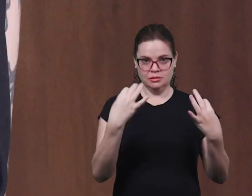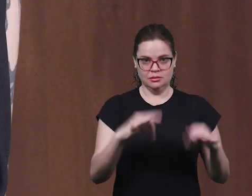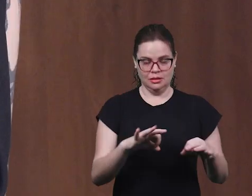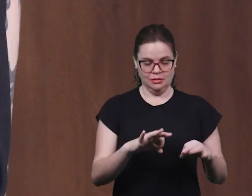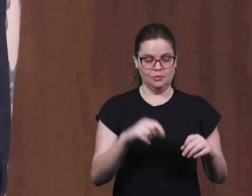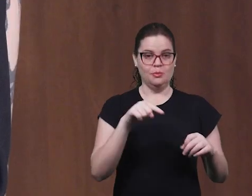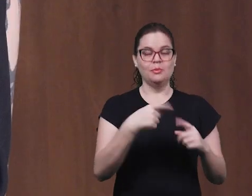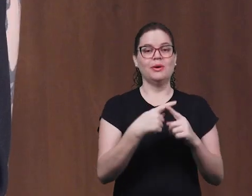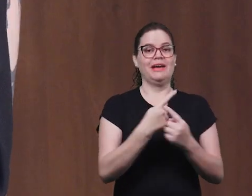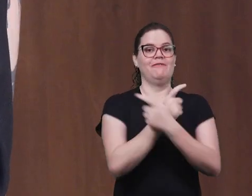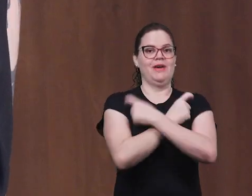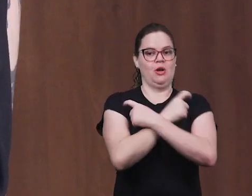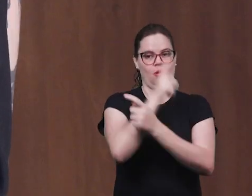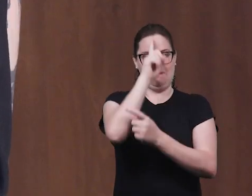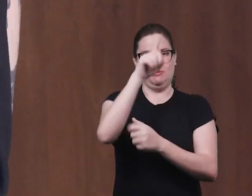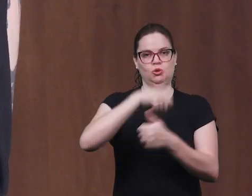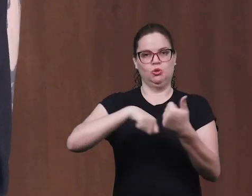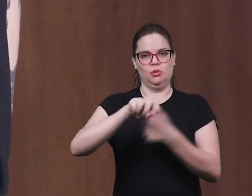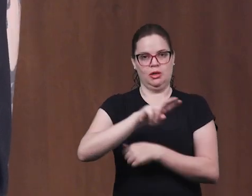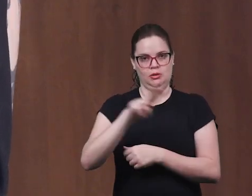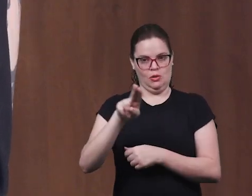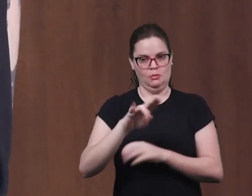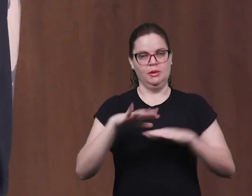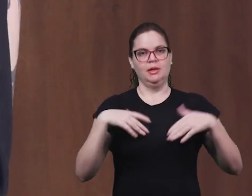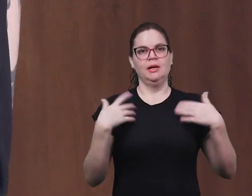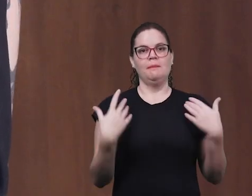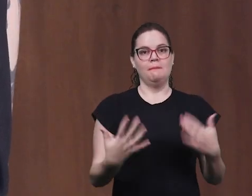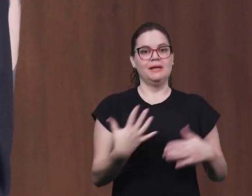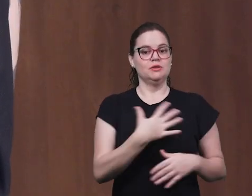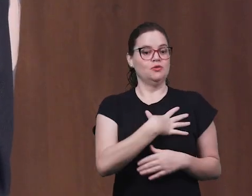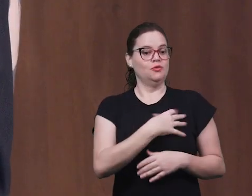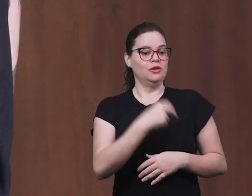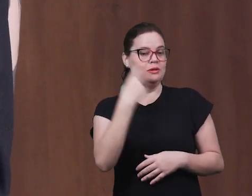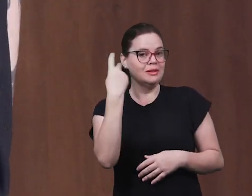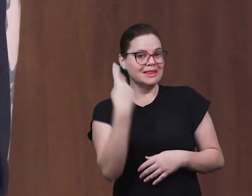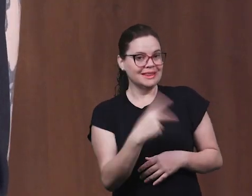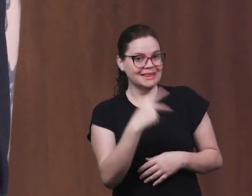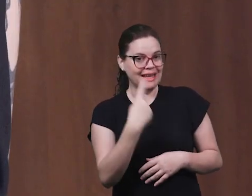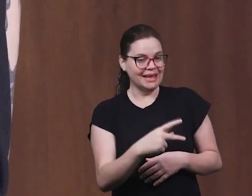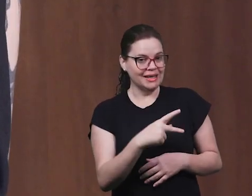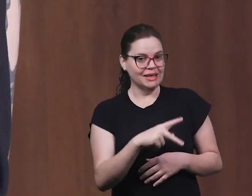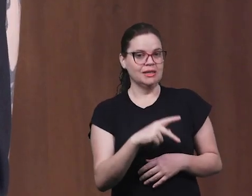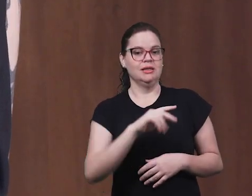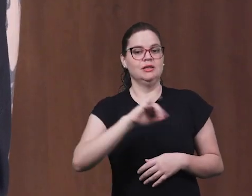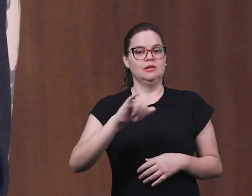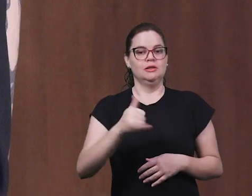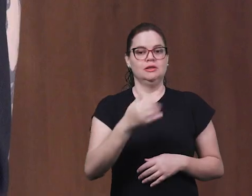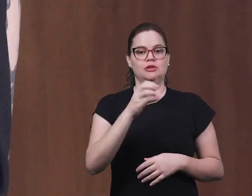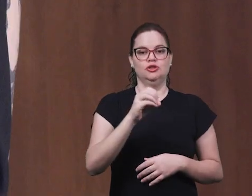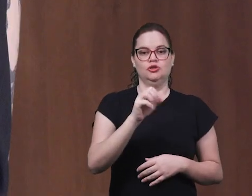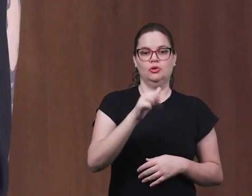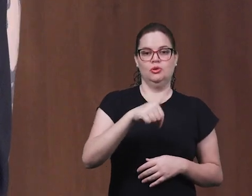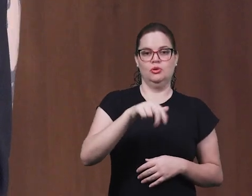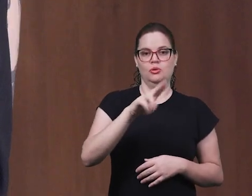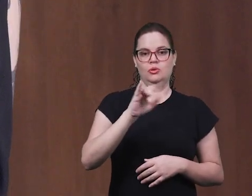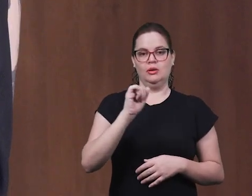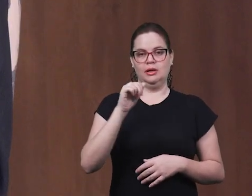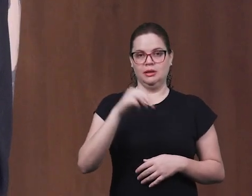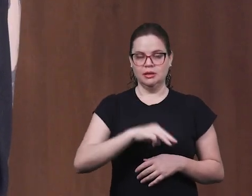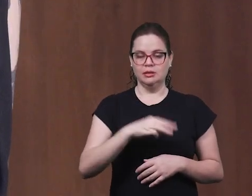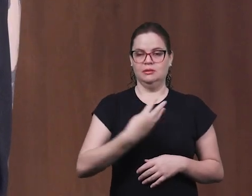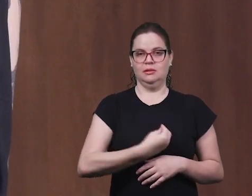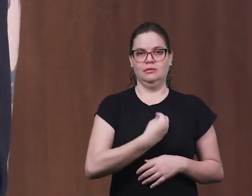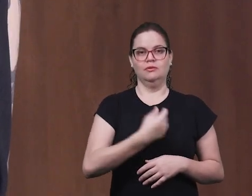Na segunda leva estava Joaquim, filho de Jeoiaquim. Nós vamos pedir para colocar o